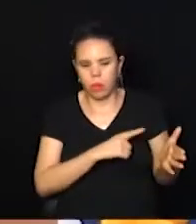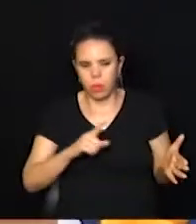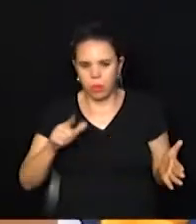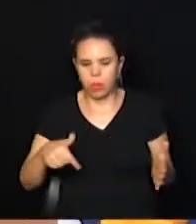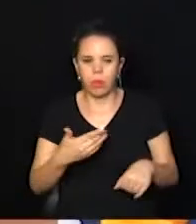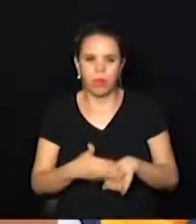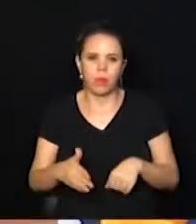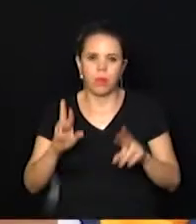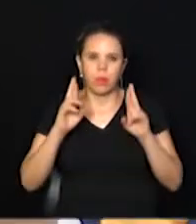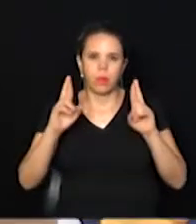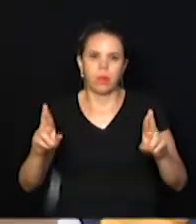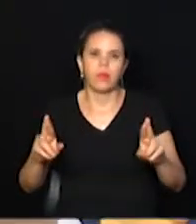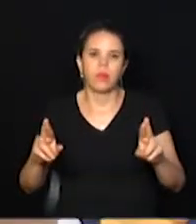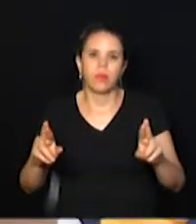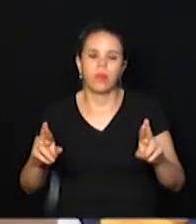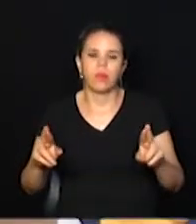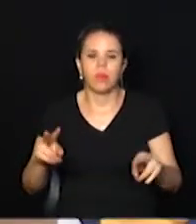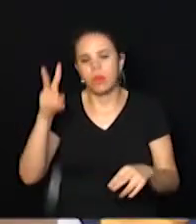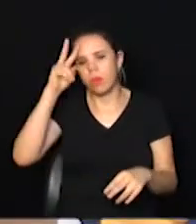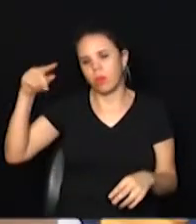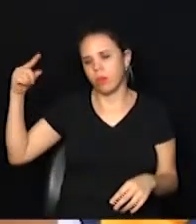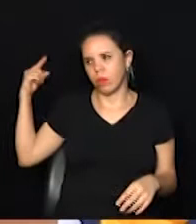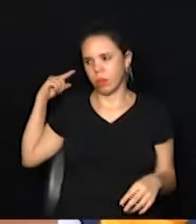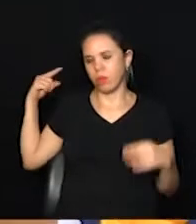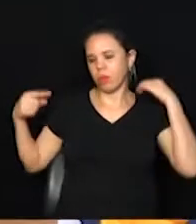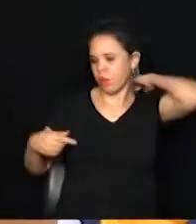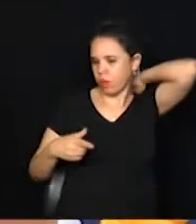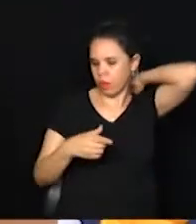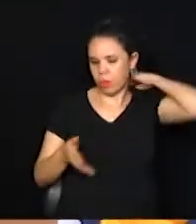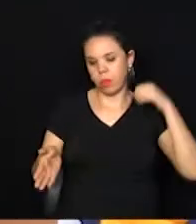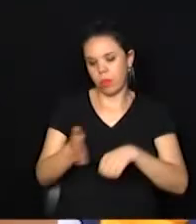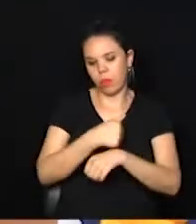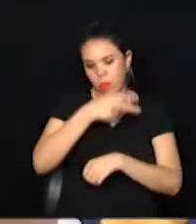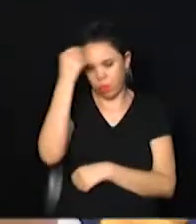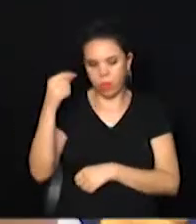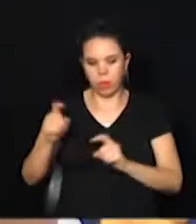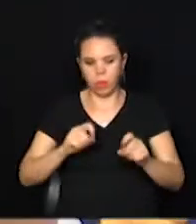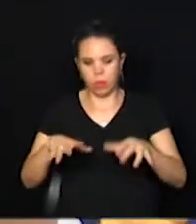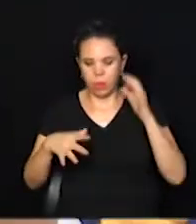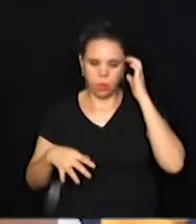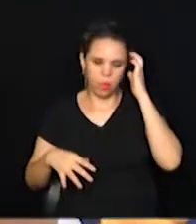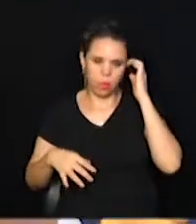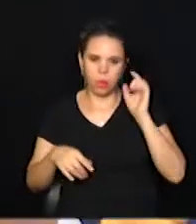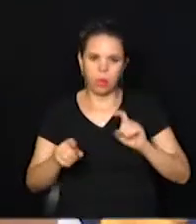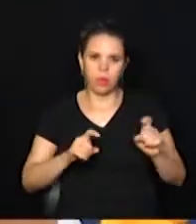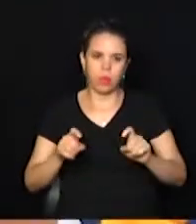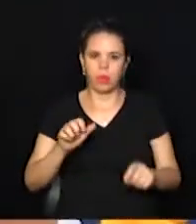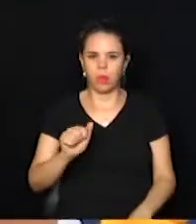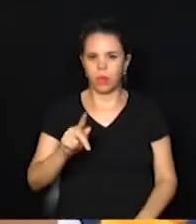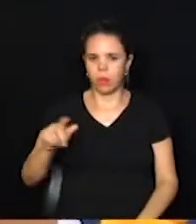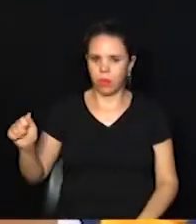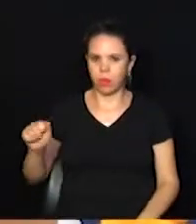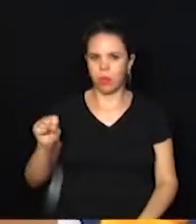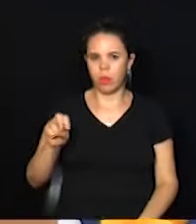prática de dignidade. Porque eu lembro do Toninho, antes de ser prefeito, e numa audiência para discutir a APA de Souza, e que o